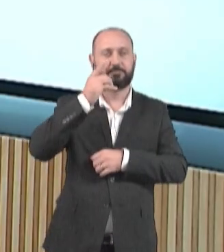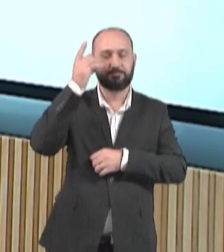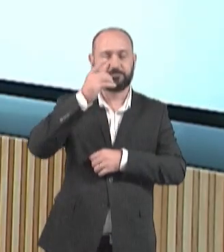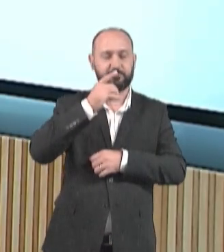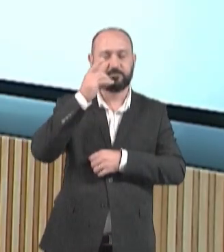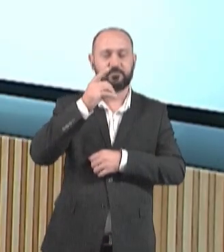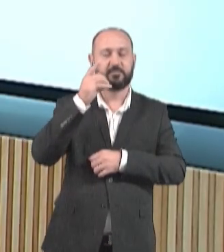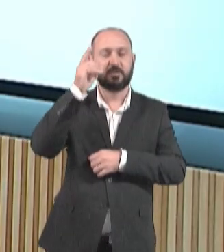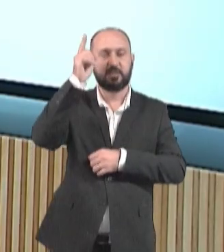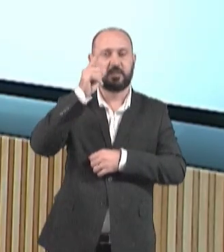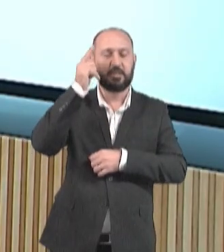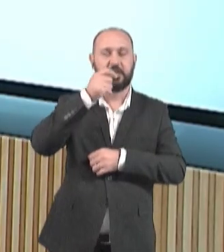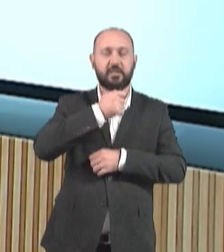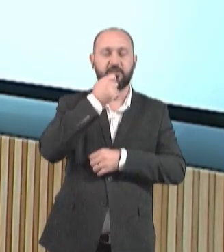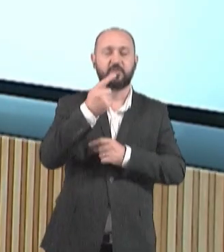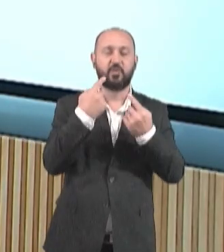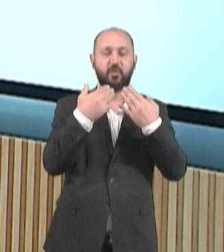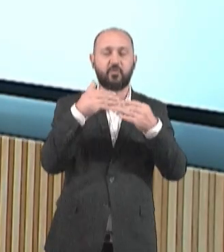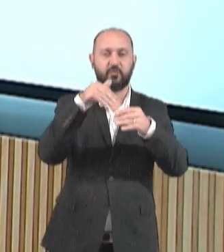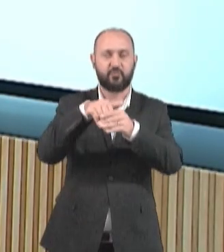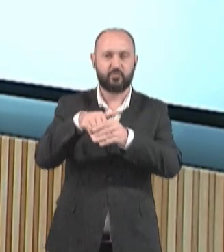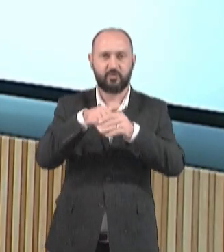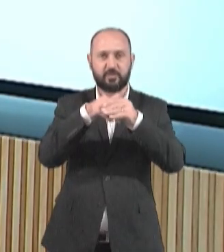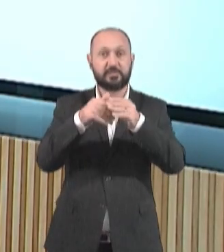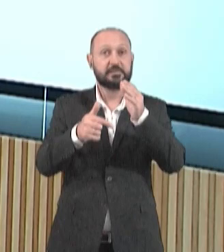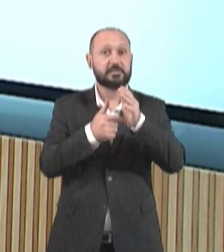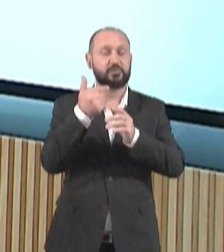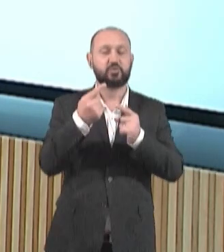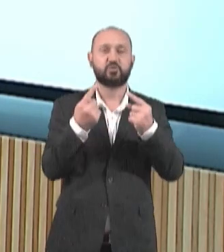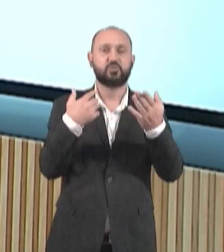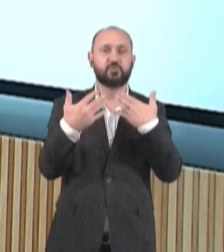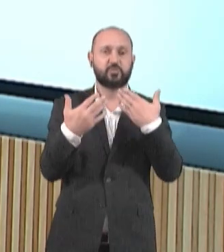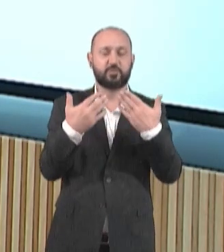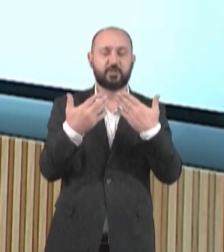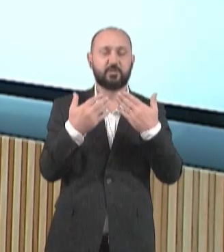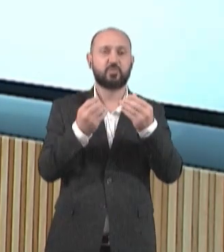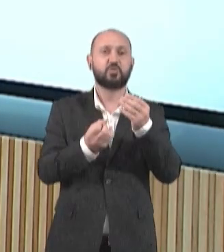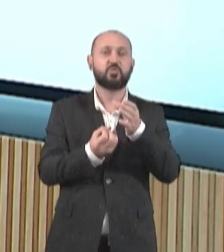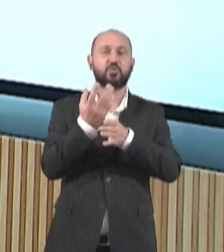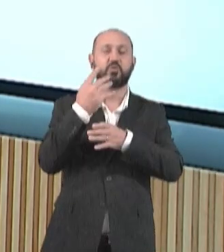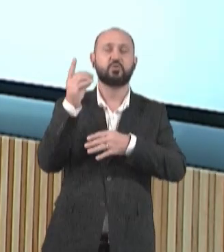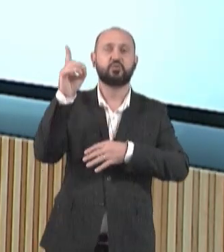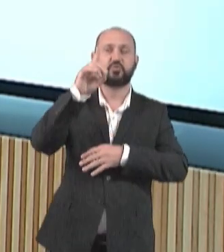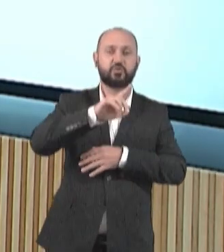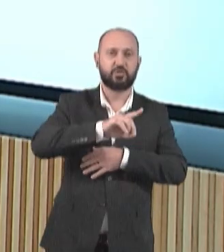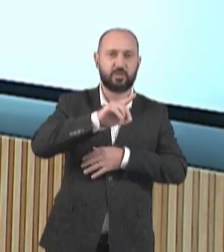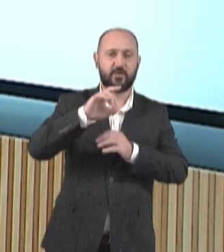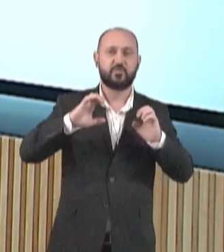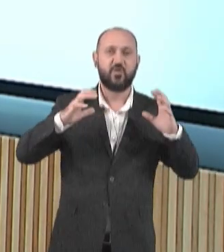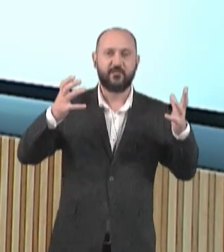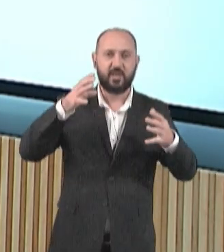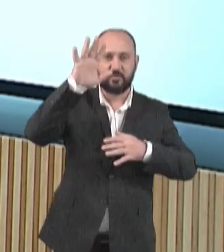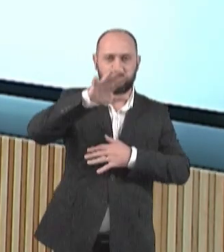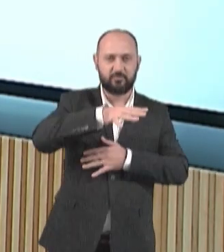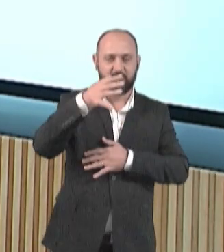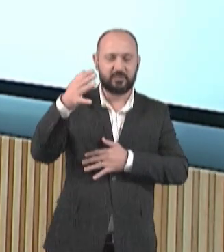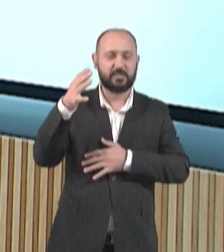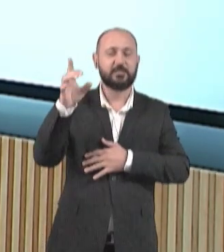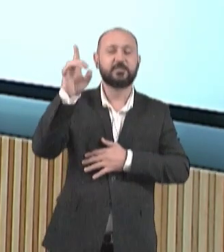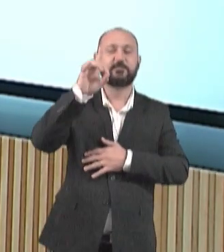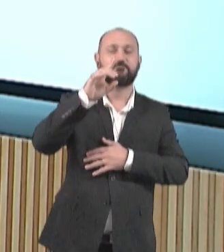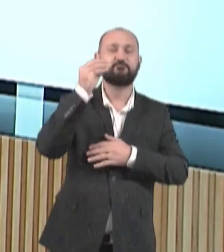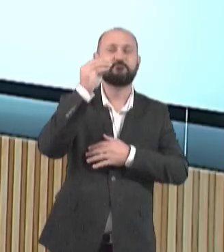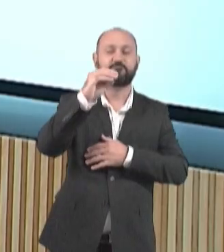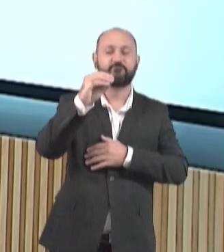deputada Lia Nogueira, matéria discutida, votada e aprovada em segunda discussão, que institui no calendário oficial de eventos aqui do nosso